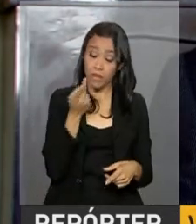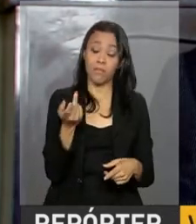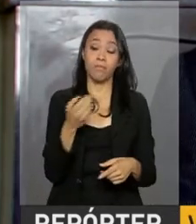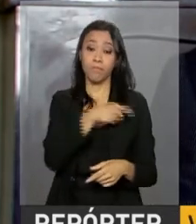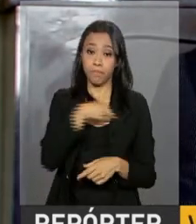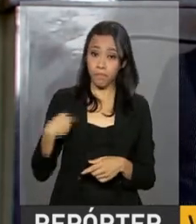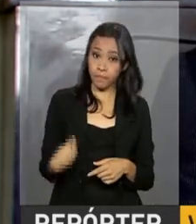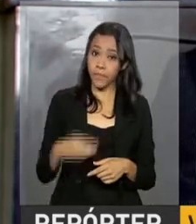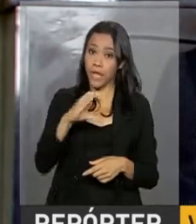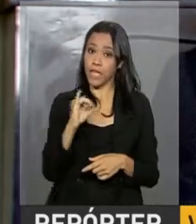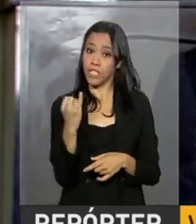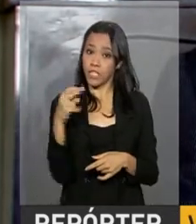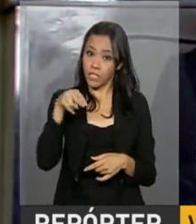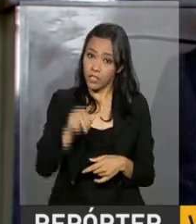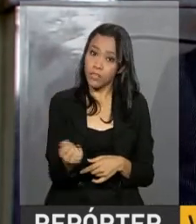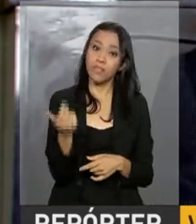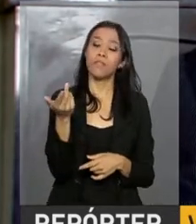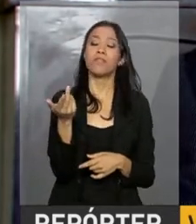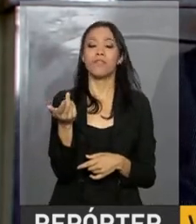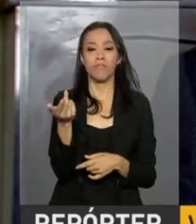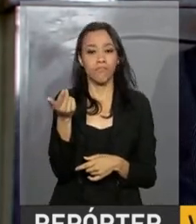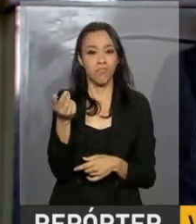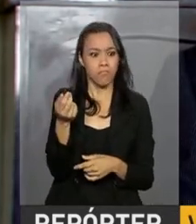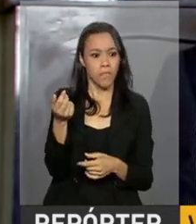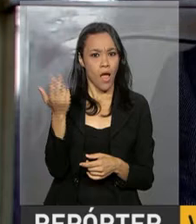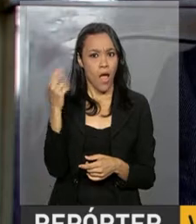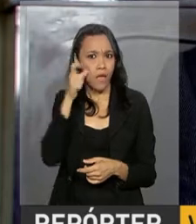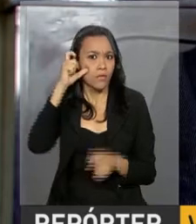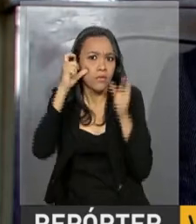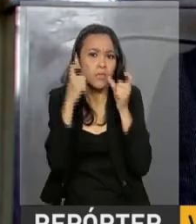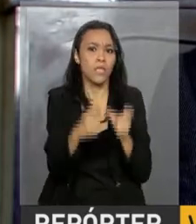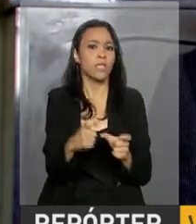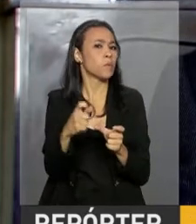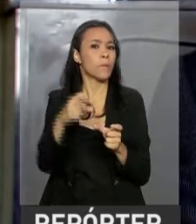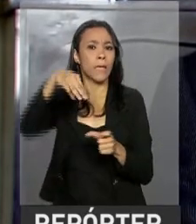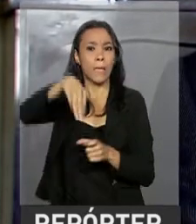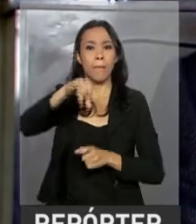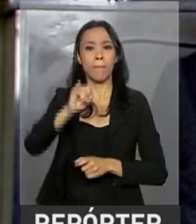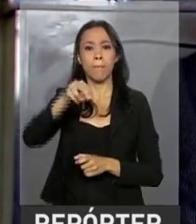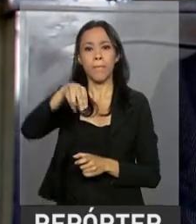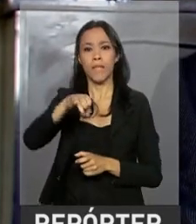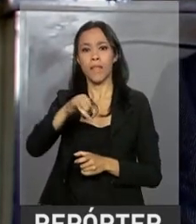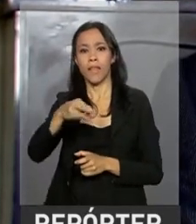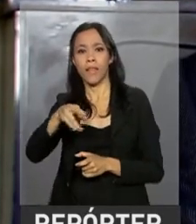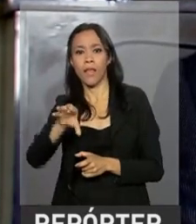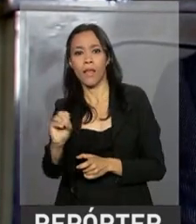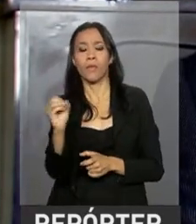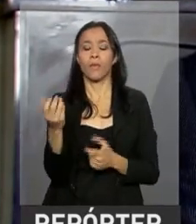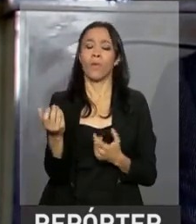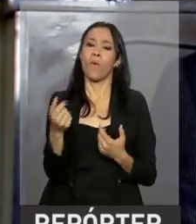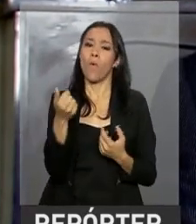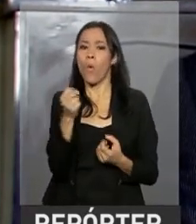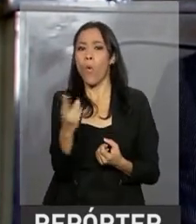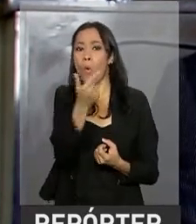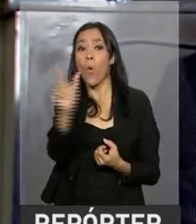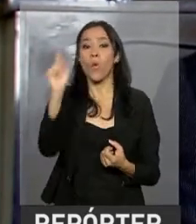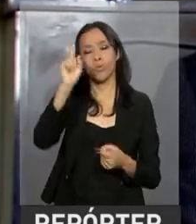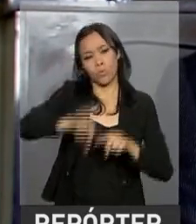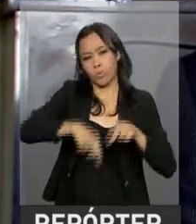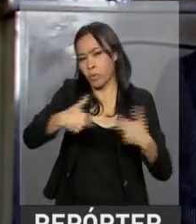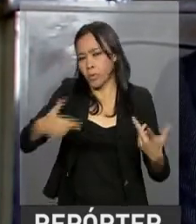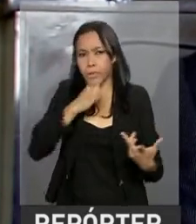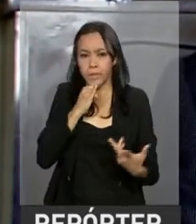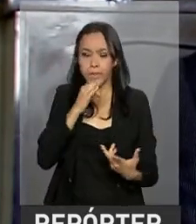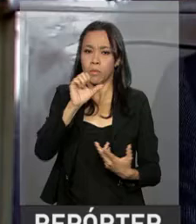por exemplo por minério o Brasil se beneficia se retoma o consumo em função de determinados produtos como